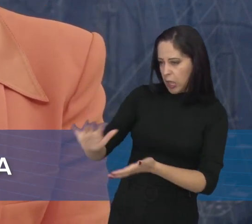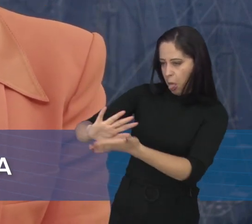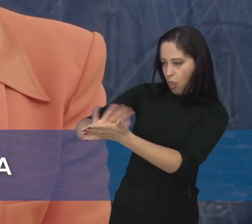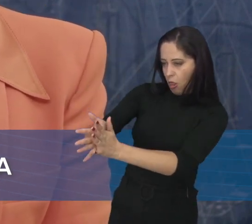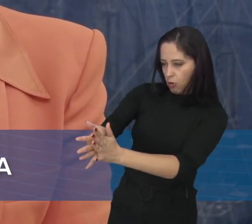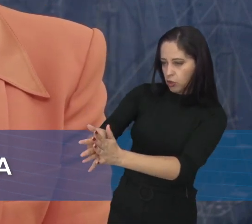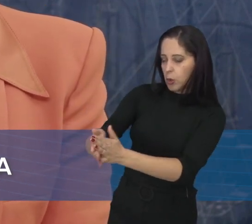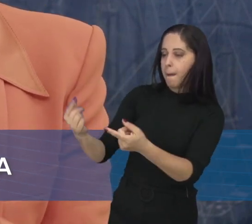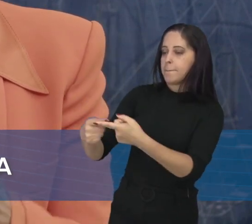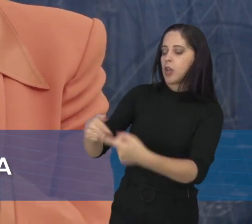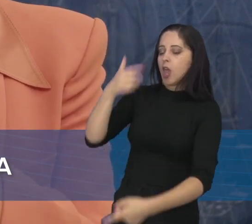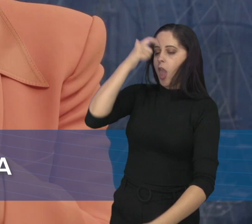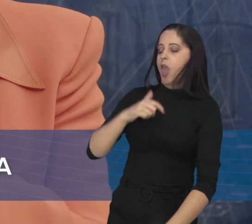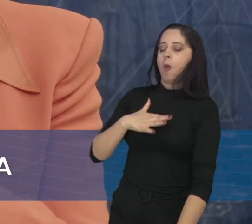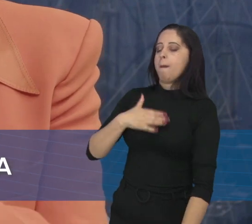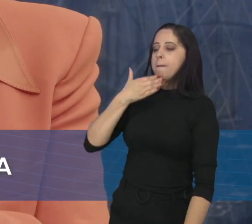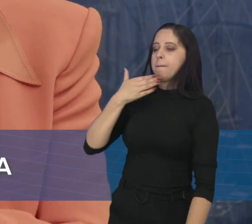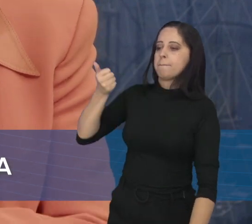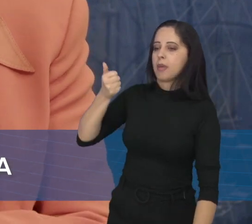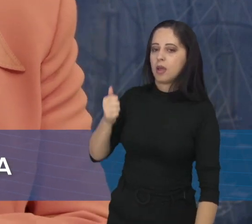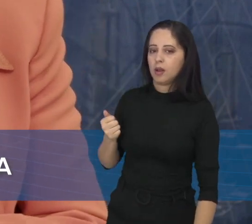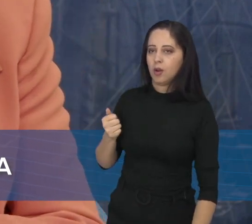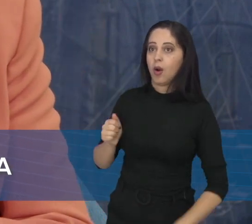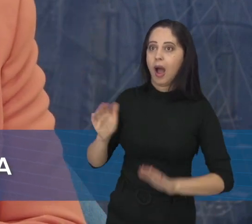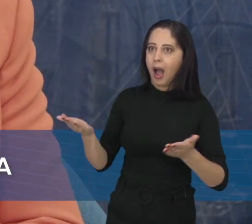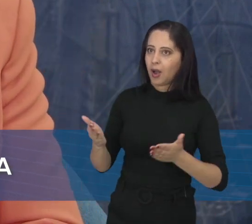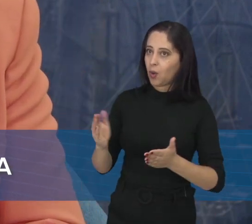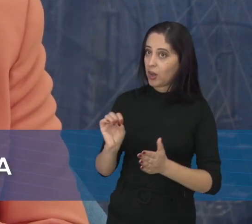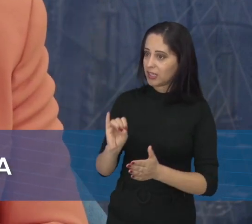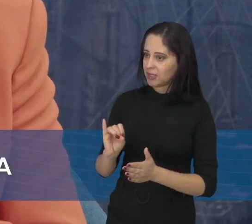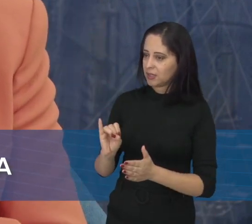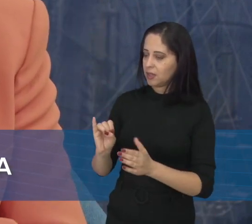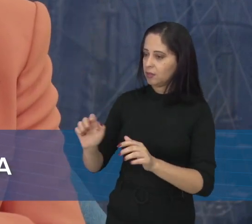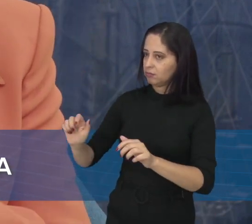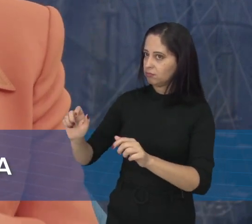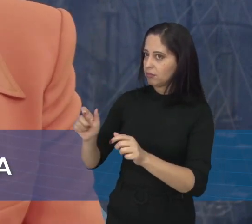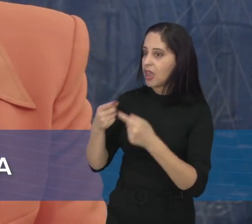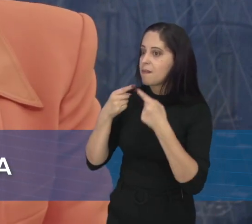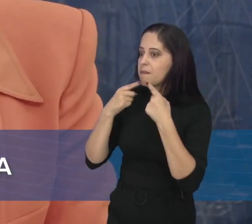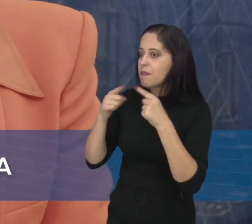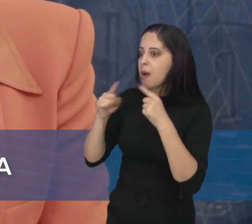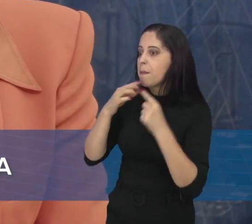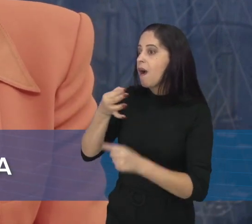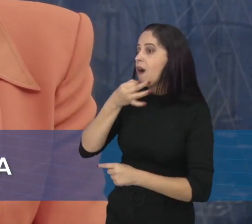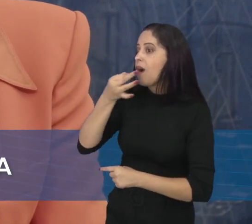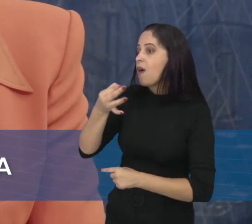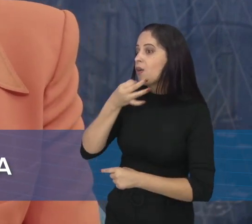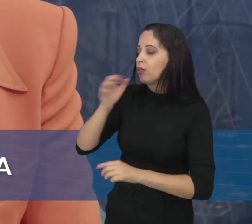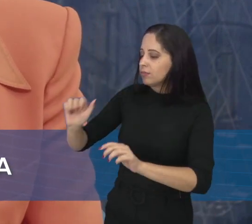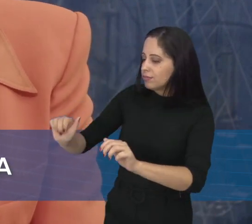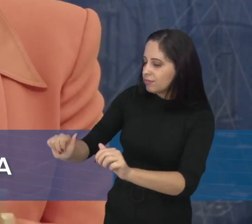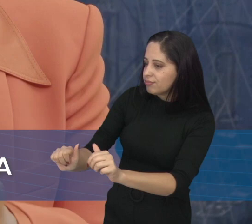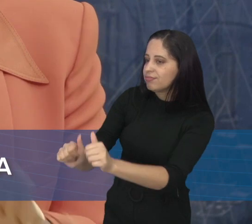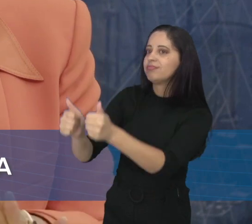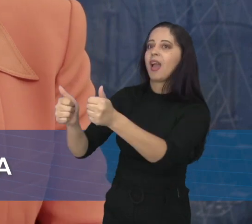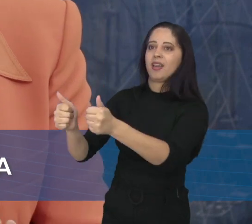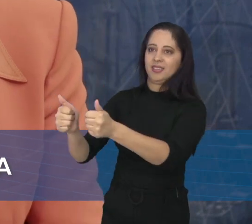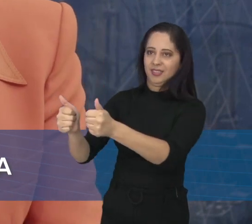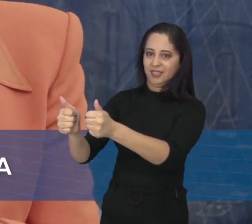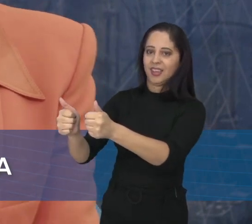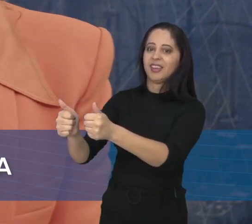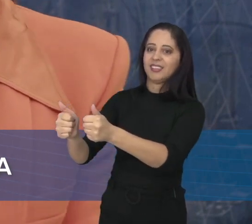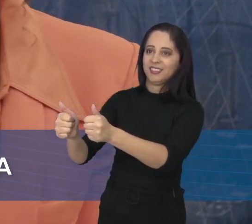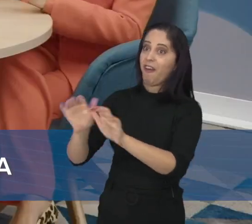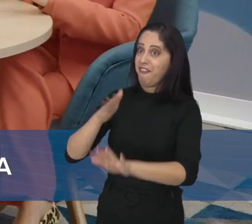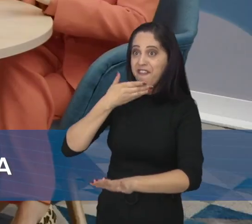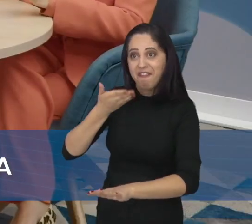melhor. E a crítica no desejo construtivo, desde que tenha essa saúde psicológica na crítica, que não é muito